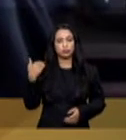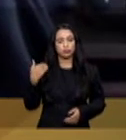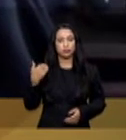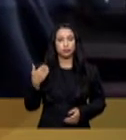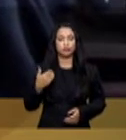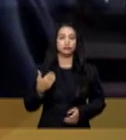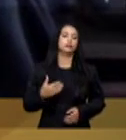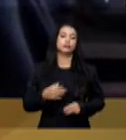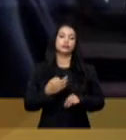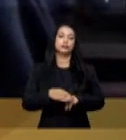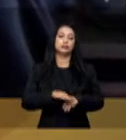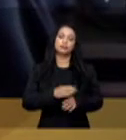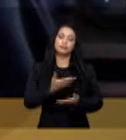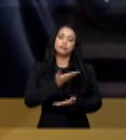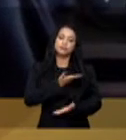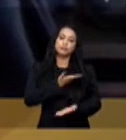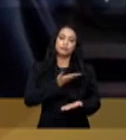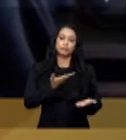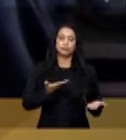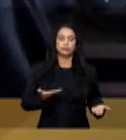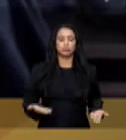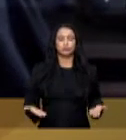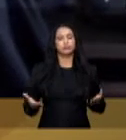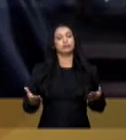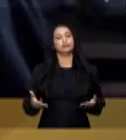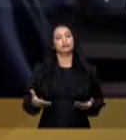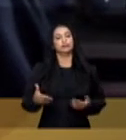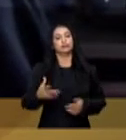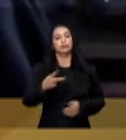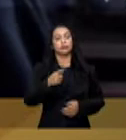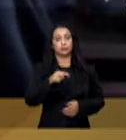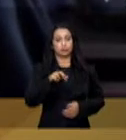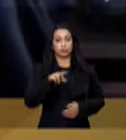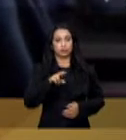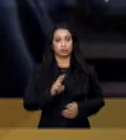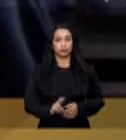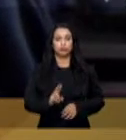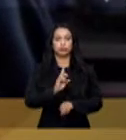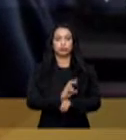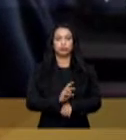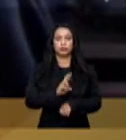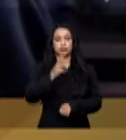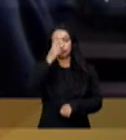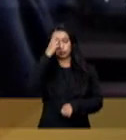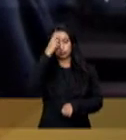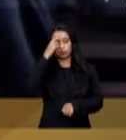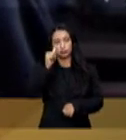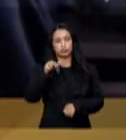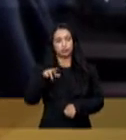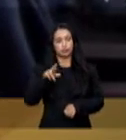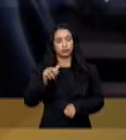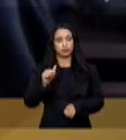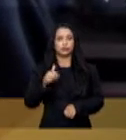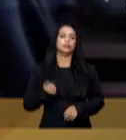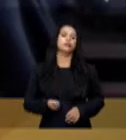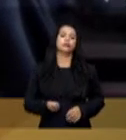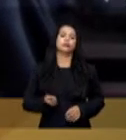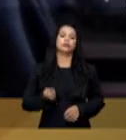Roberto Barroso, ao fundo, prateleiras com diversos porta-retratos. Senhor procurador-geral da República, doutor Augusto Aras, senhor advogado-geral da